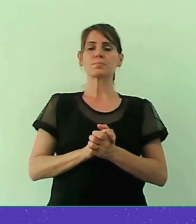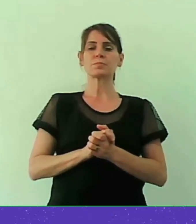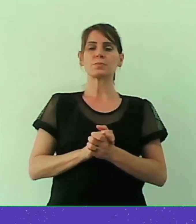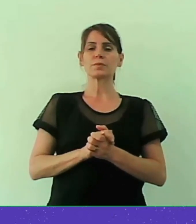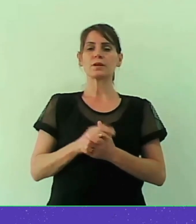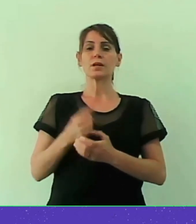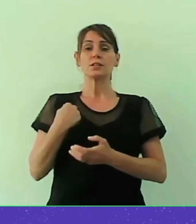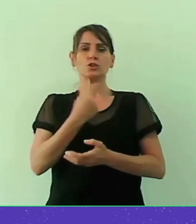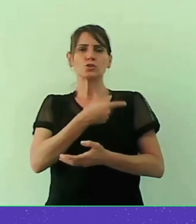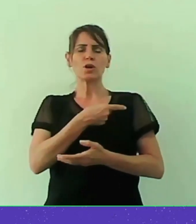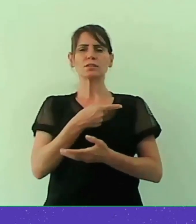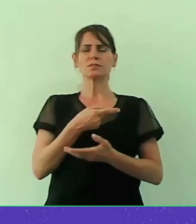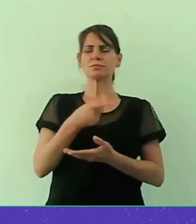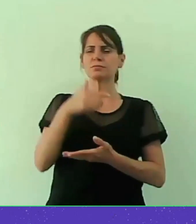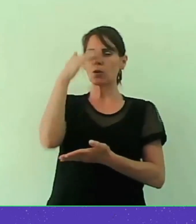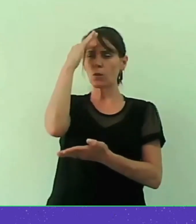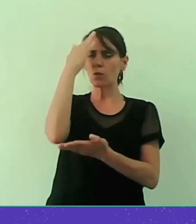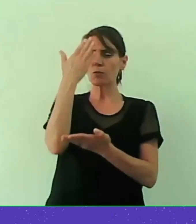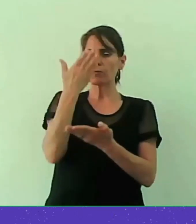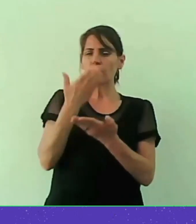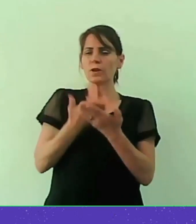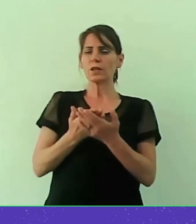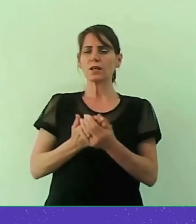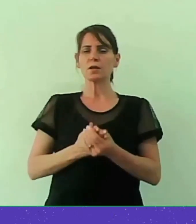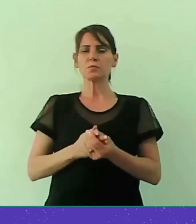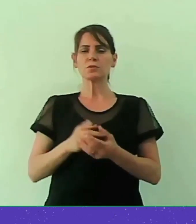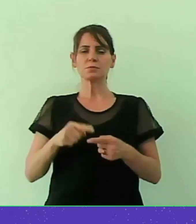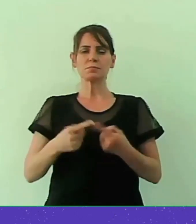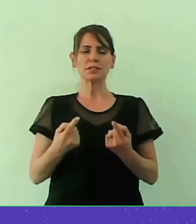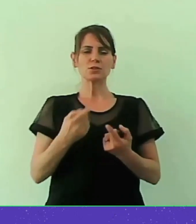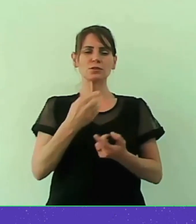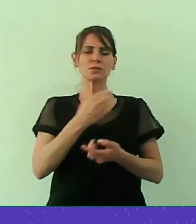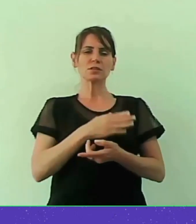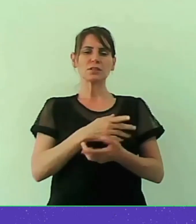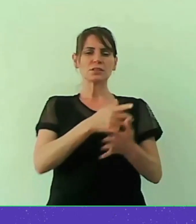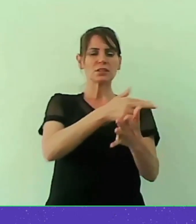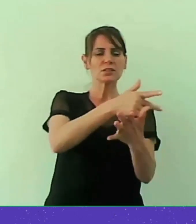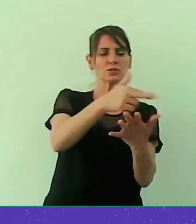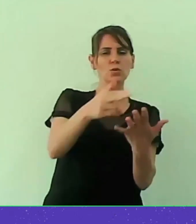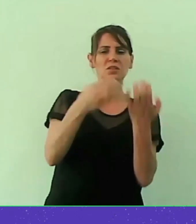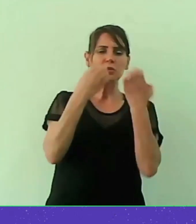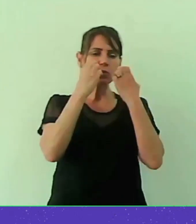passamos a confiar mais nessas ferramentas do que no próprio Senhor.